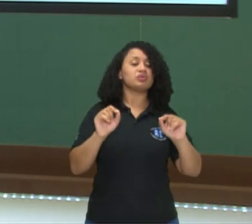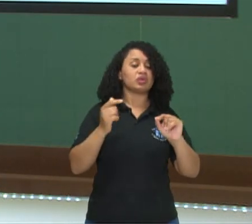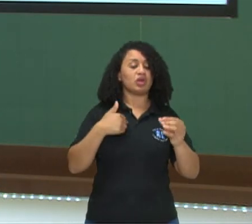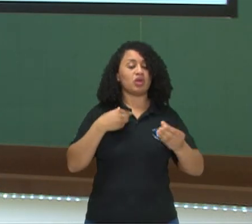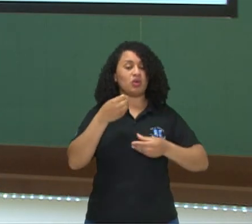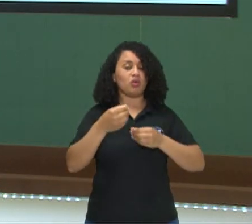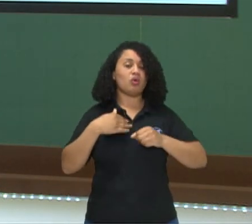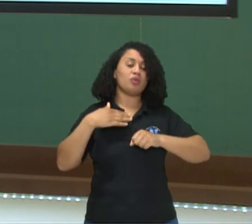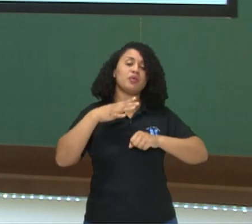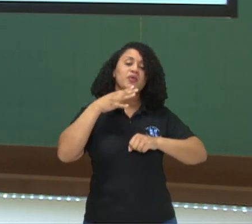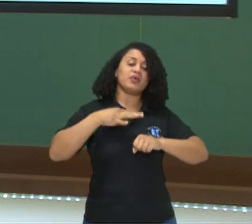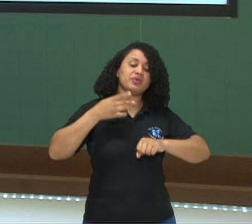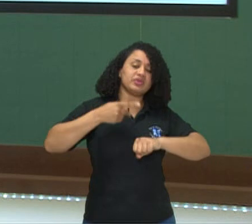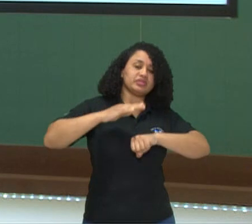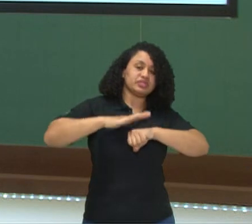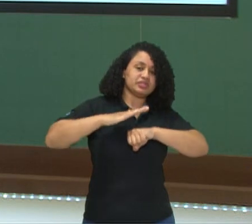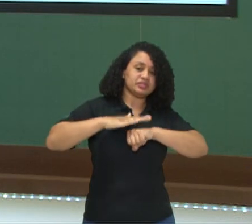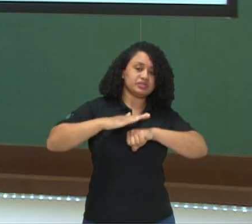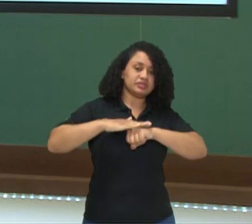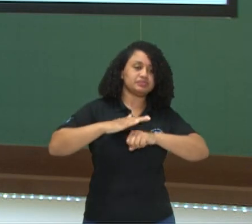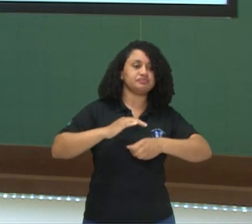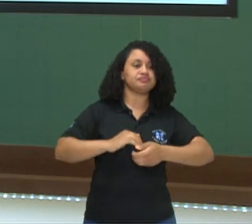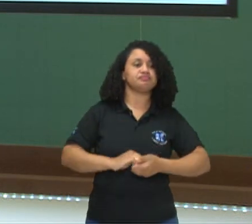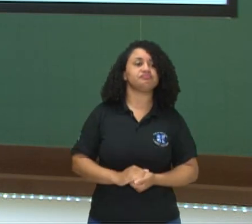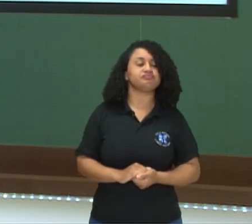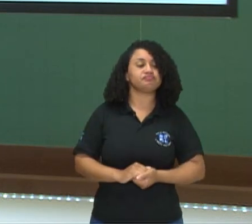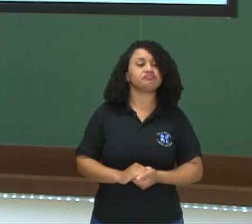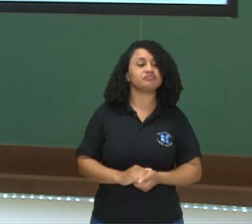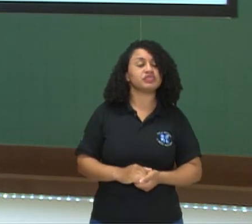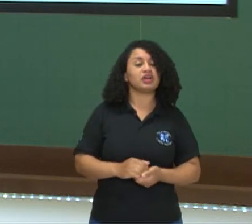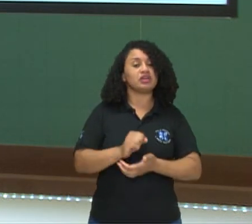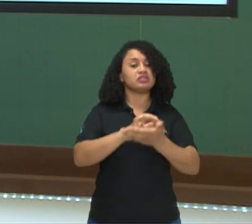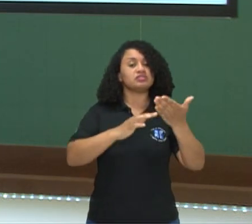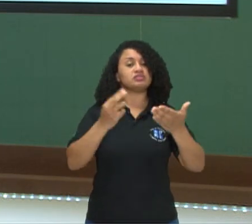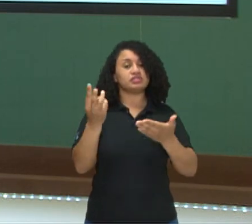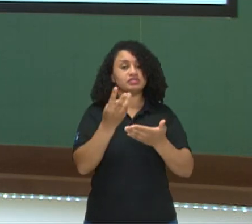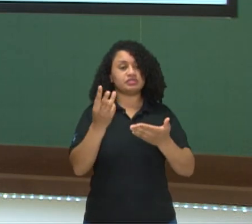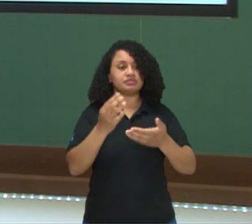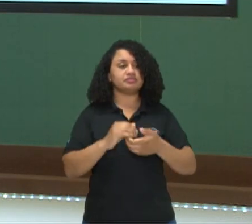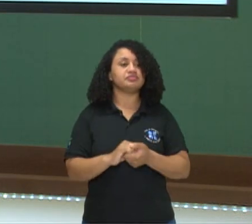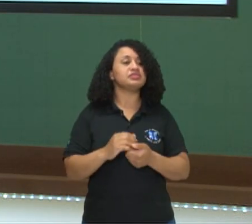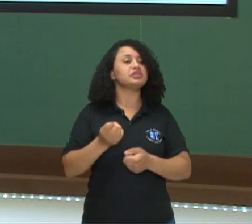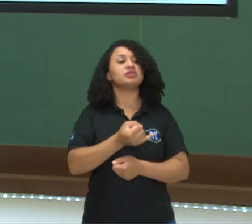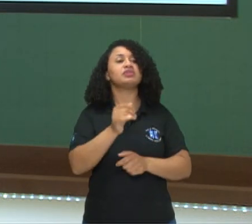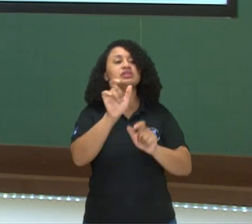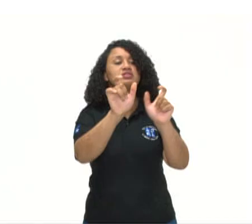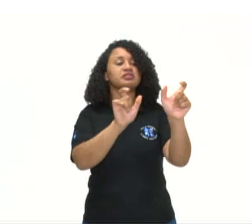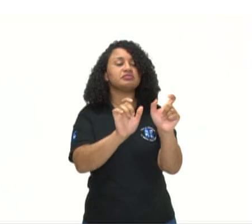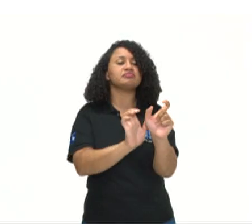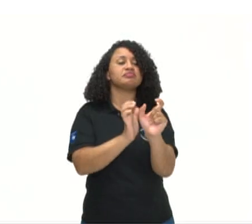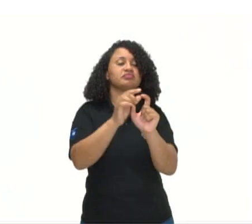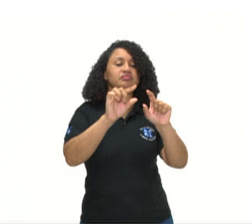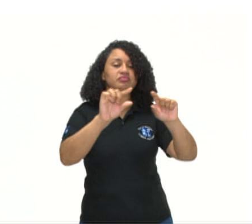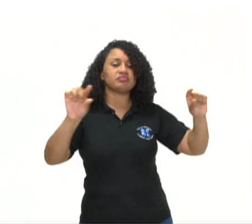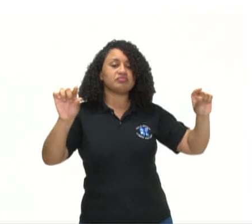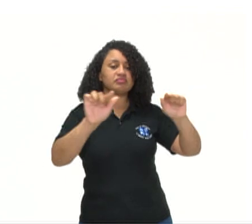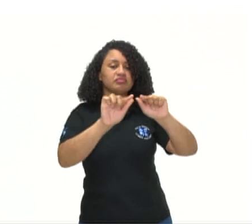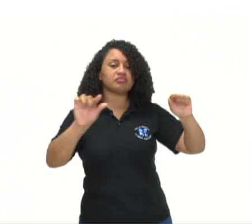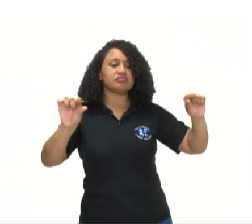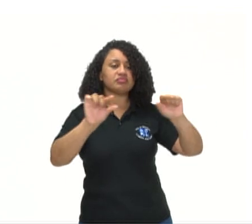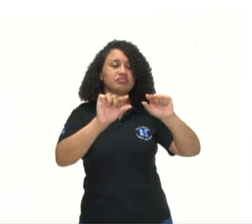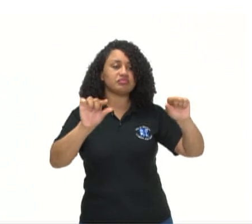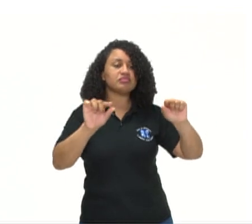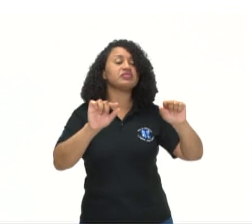nosso autoconhecimento. Vamos para a terceira atividade. Quais palavras, expressões